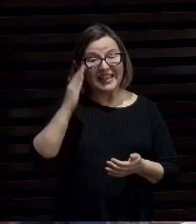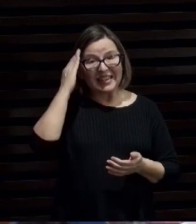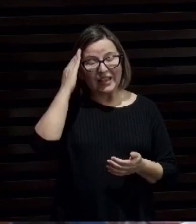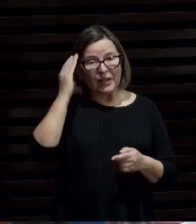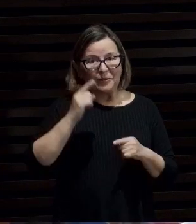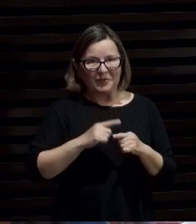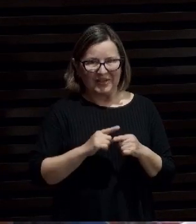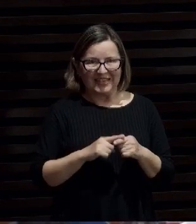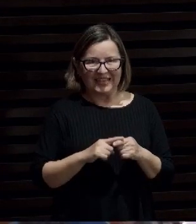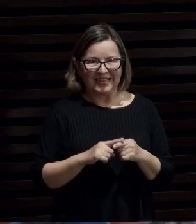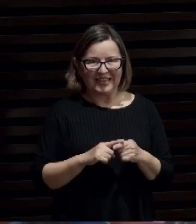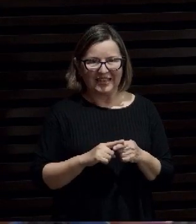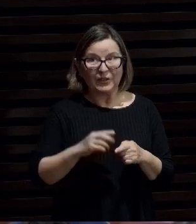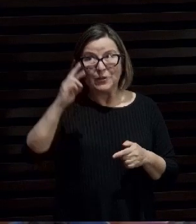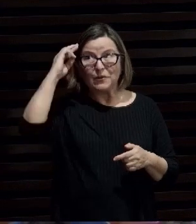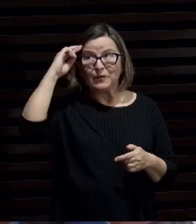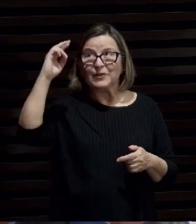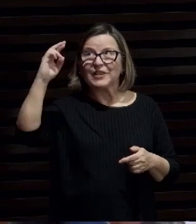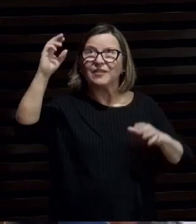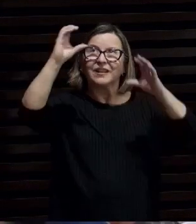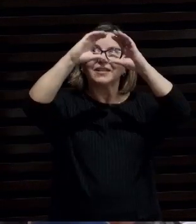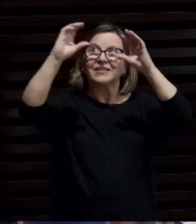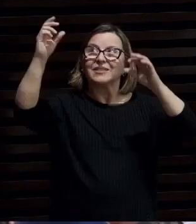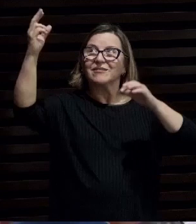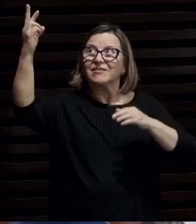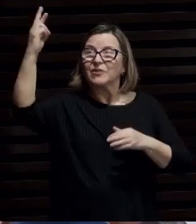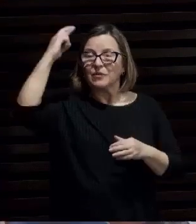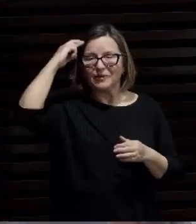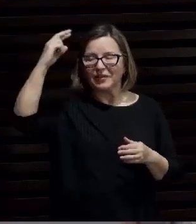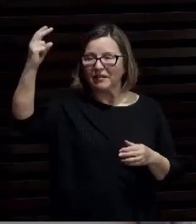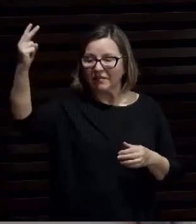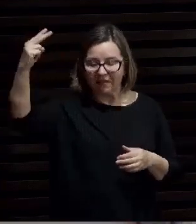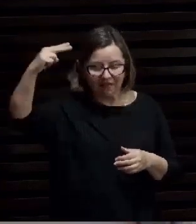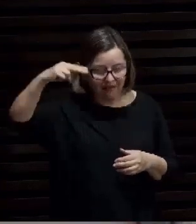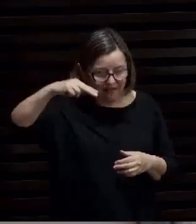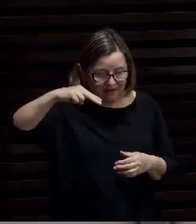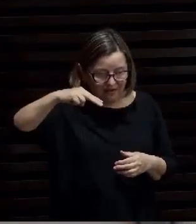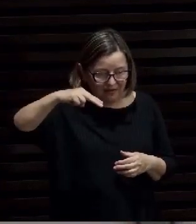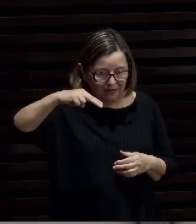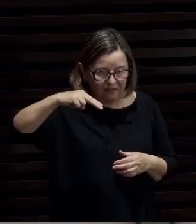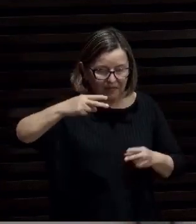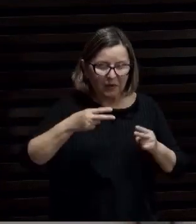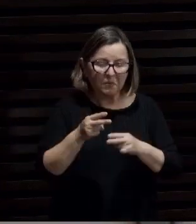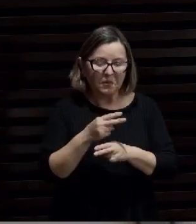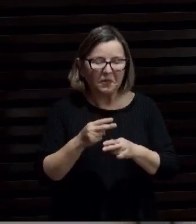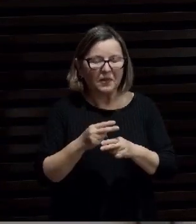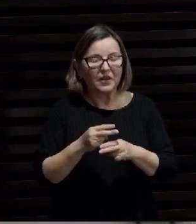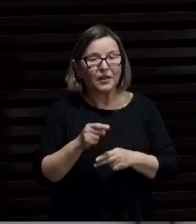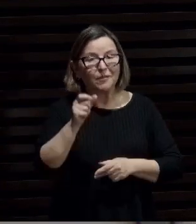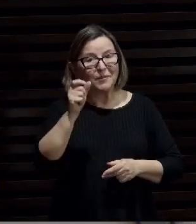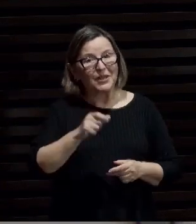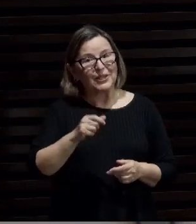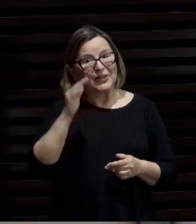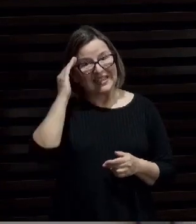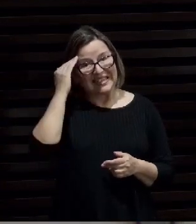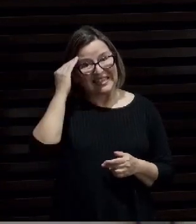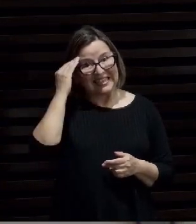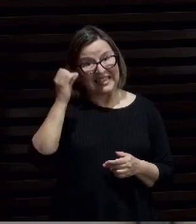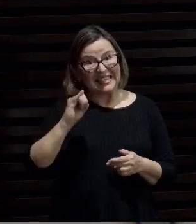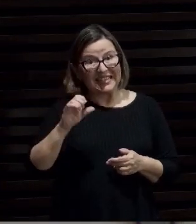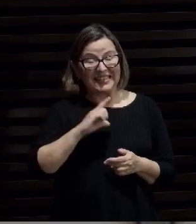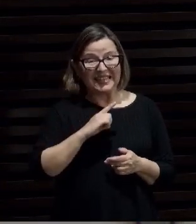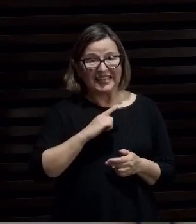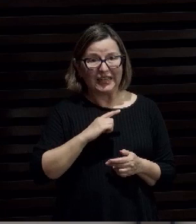do céu olha o Senhor para nós, para ver se há alguém que entenda, ou se há alguém que